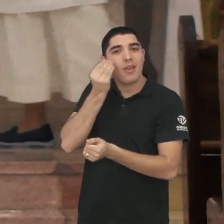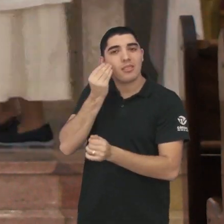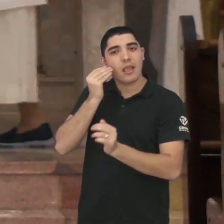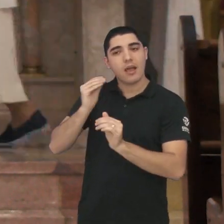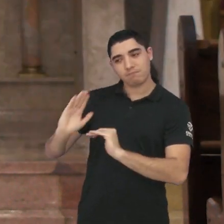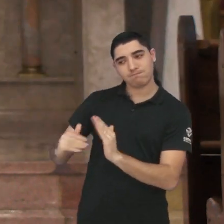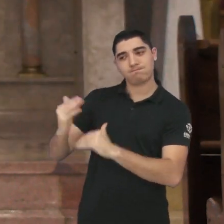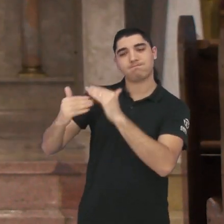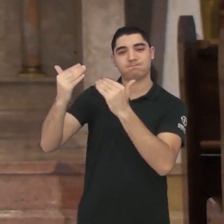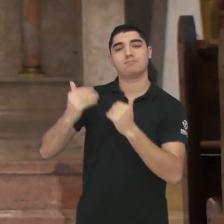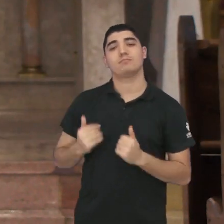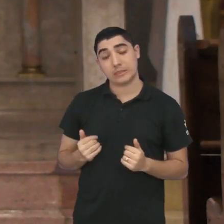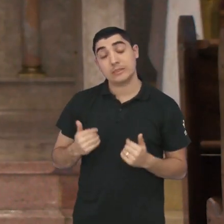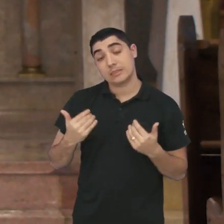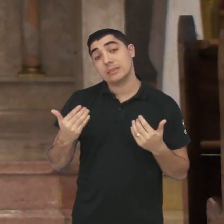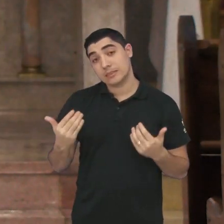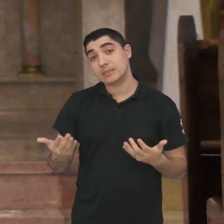ficar só isolado no quarto, mas vem, faz um passeio no jardim, caminha. E foi constatado que graças a esse modo delas de